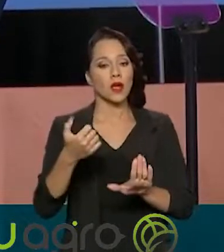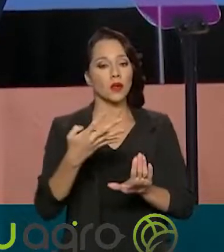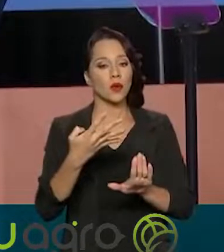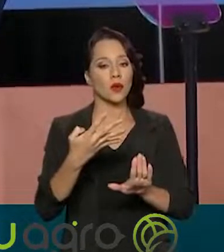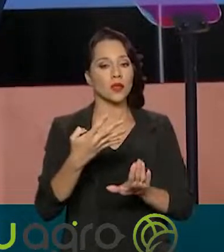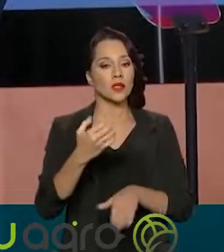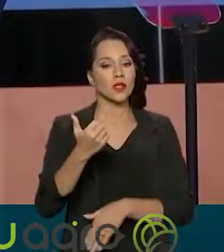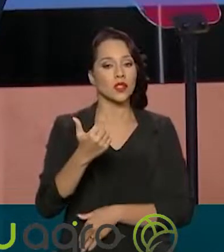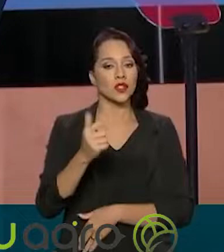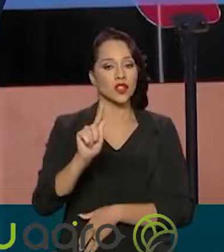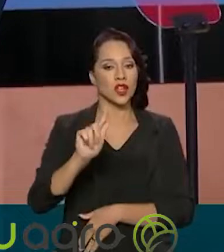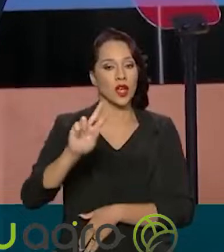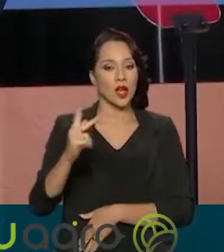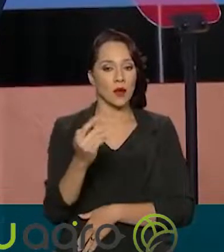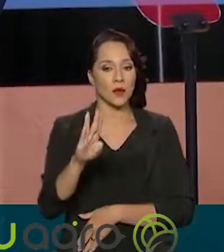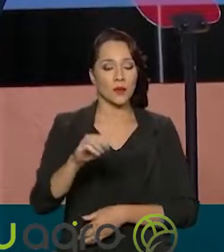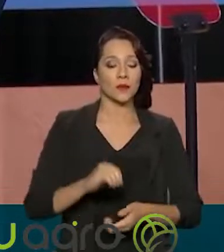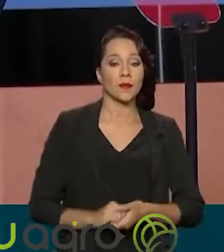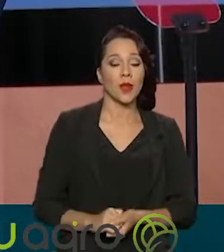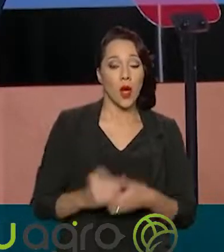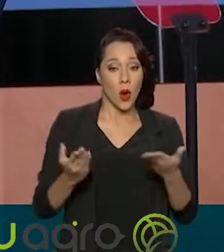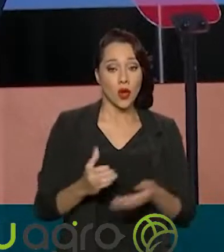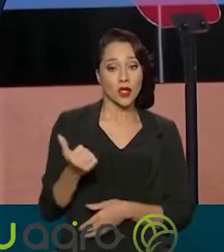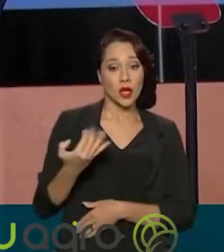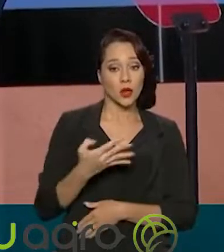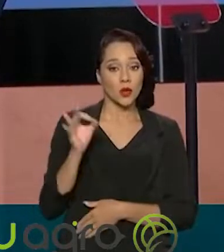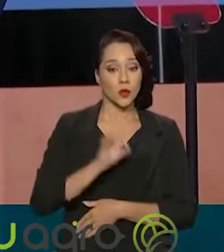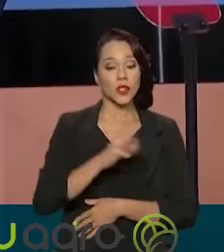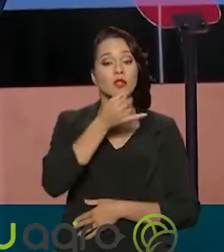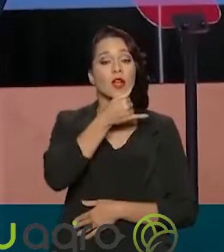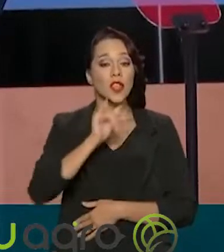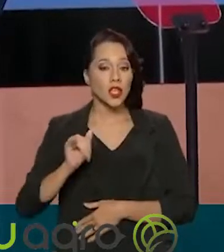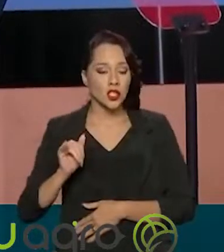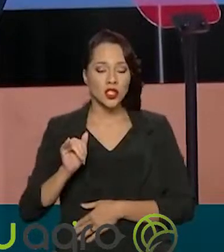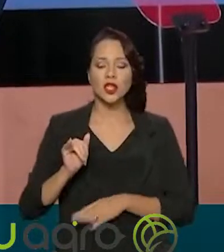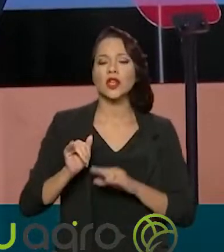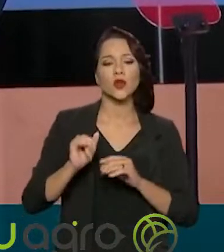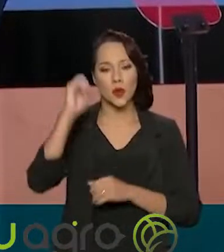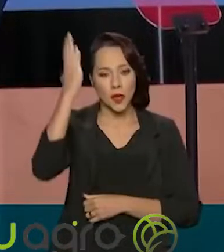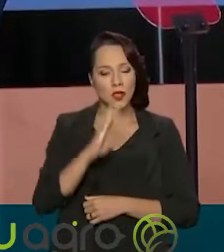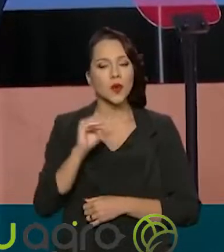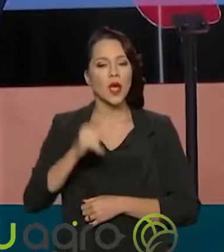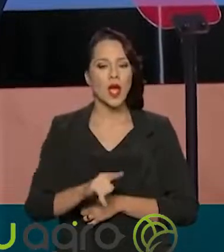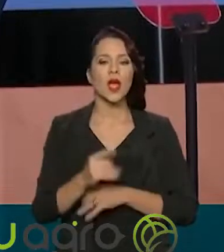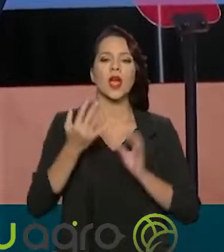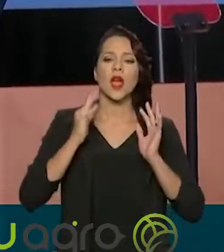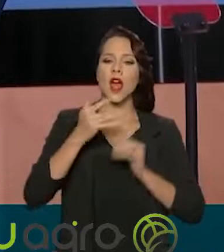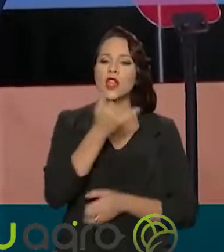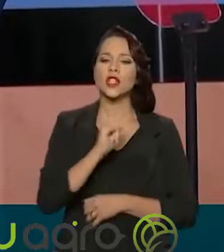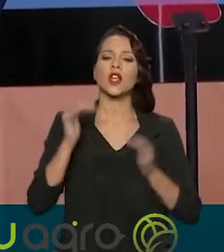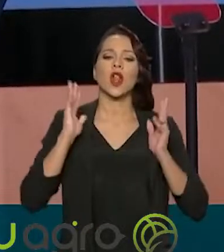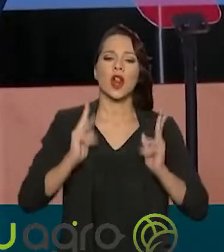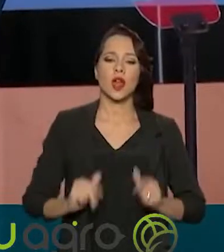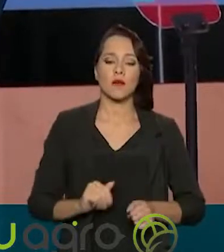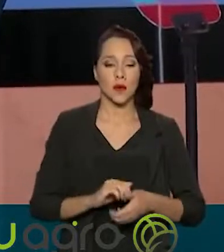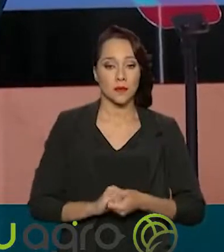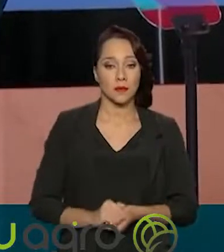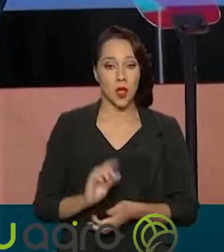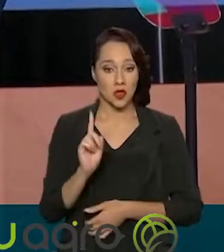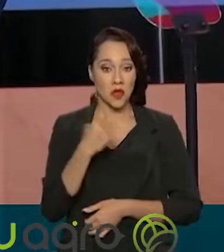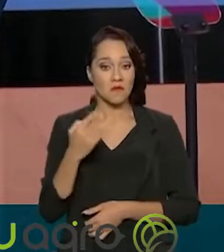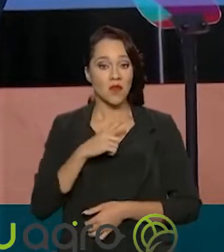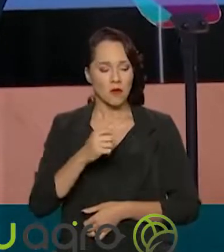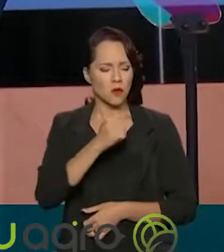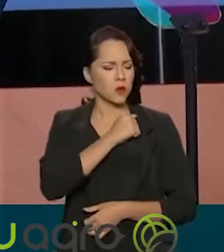Hoje, 85% da energia gerada no Brasil vem de fontes renováveis. Temos o potencial